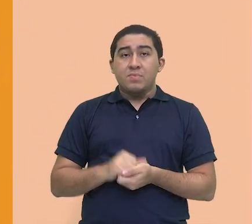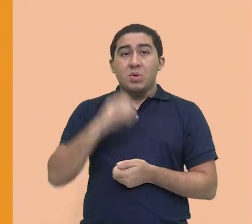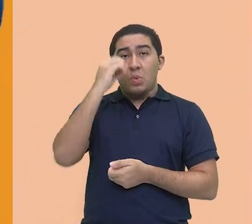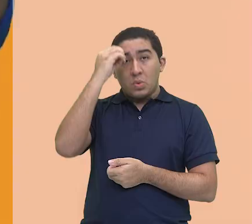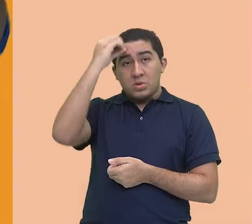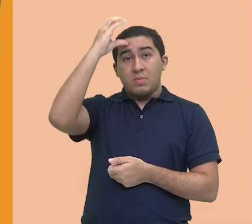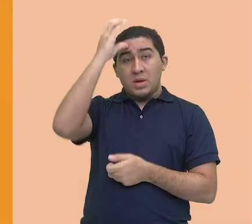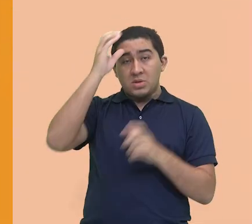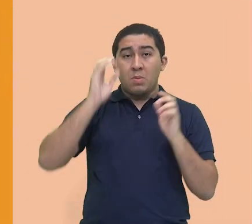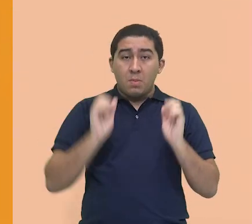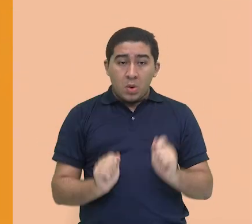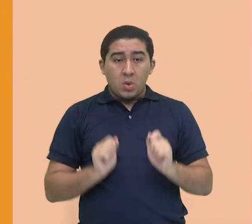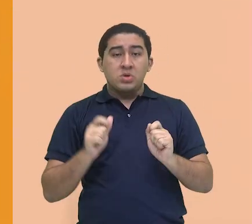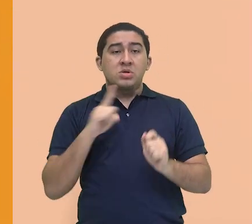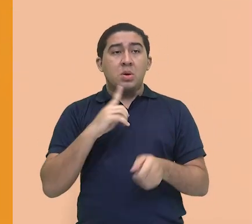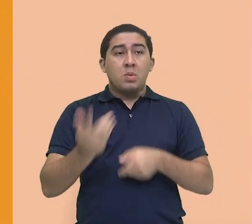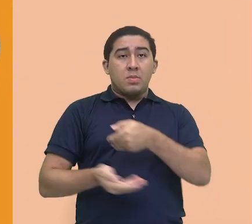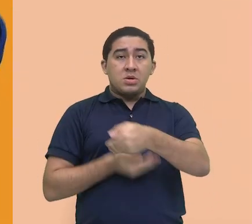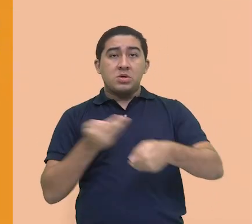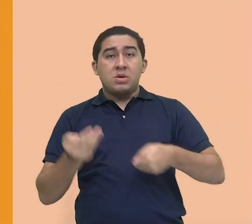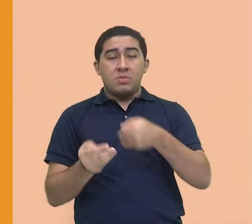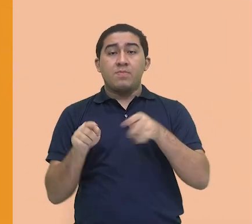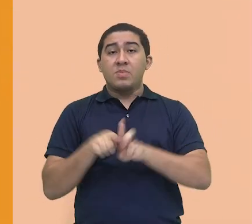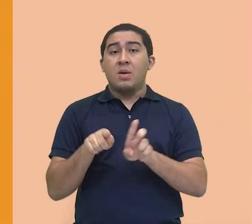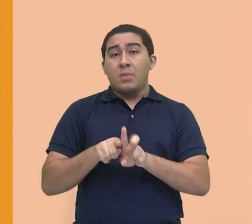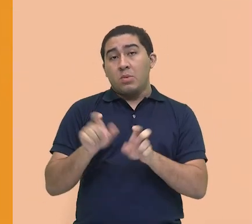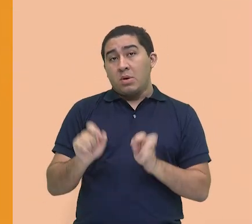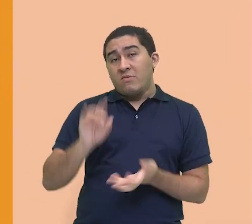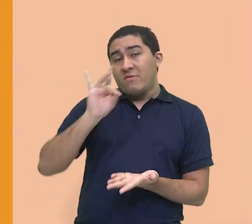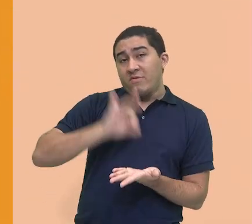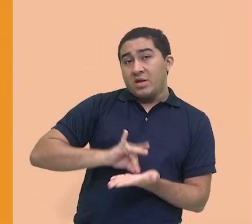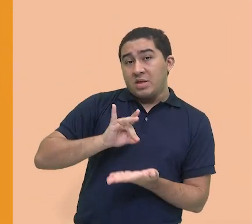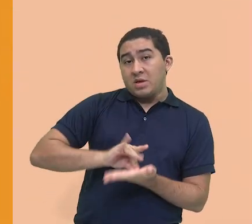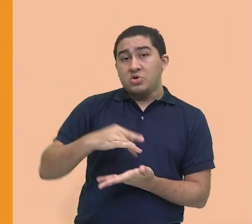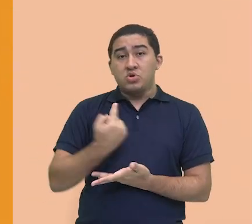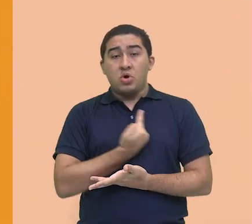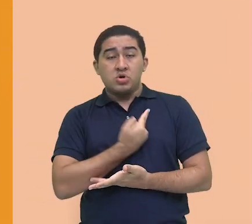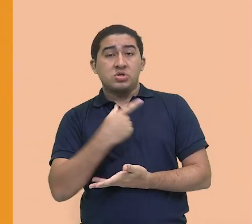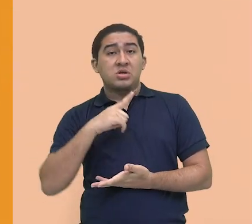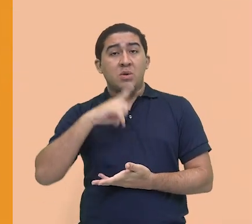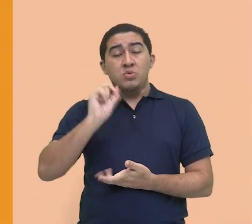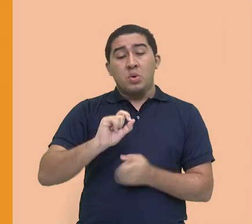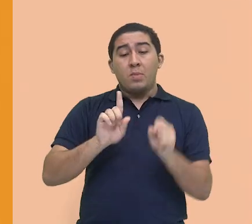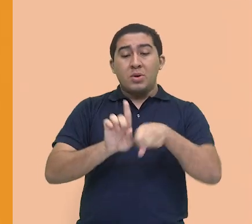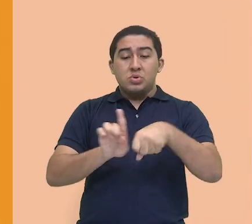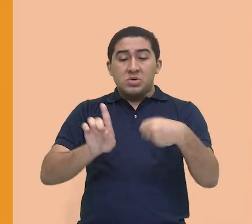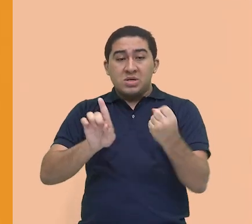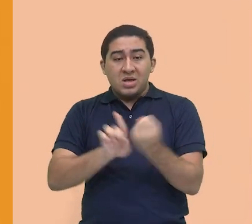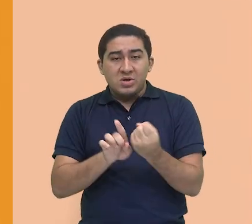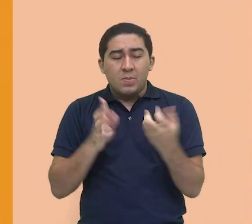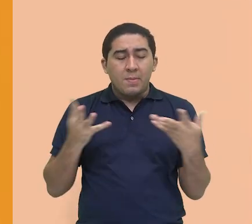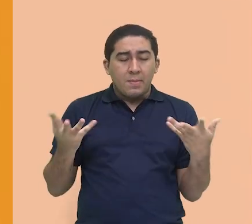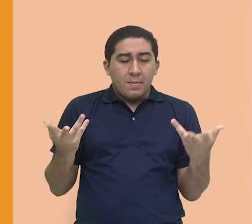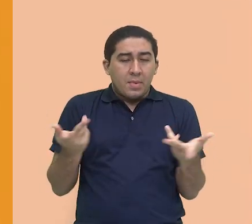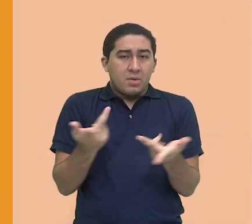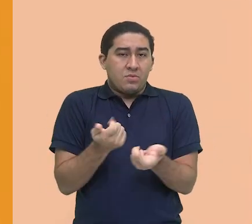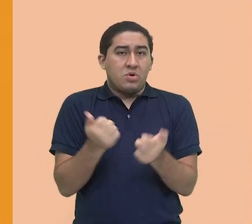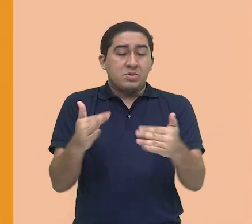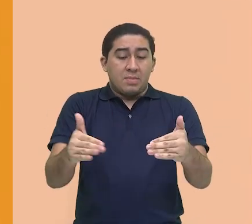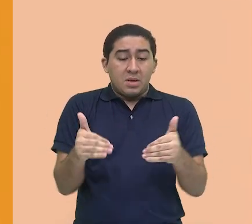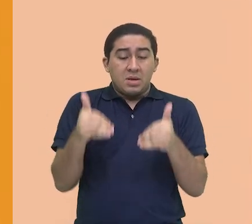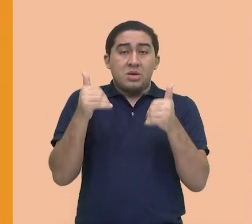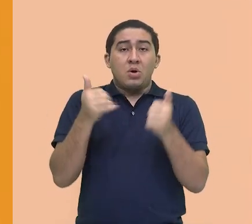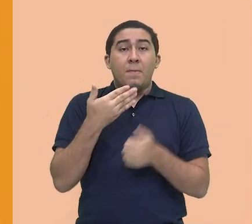ser compartilhados, e com certeza nós vamos ter uma sociedade muito melhor,